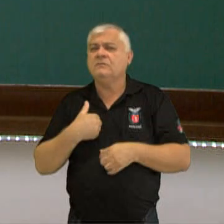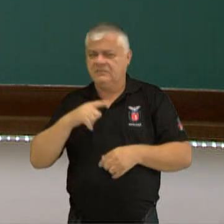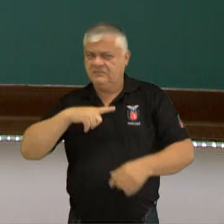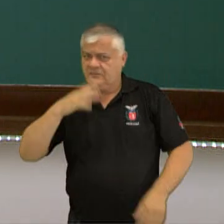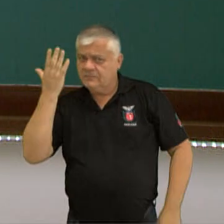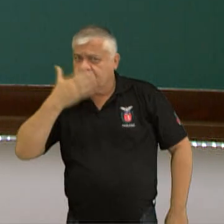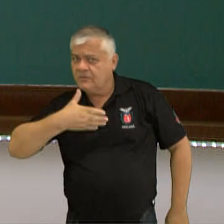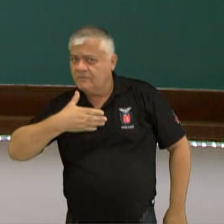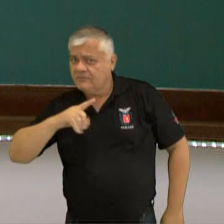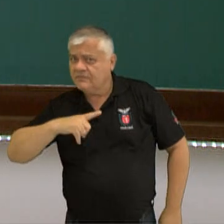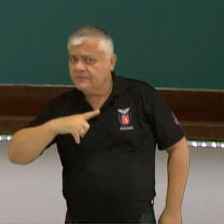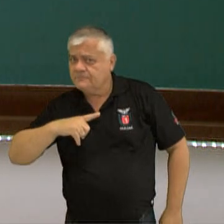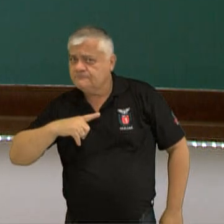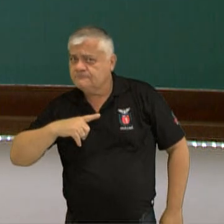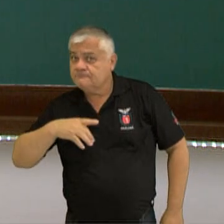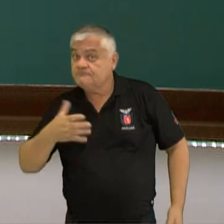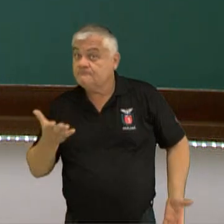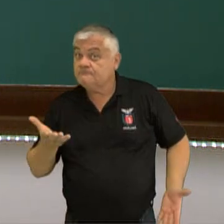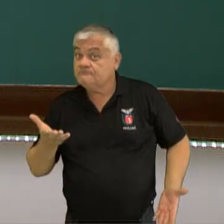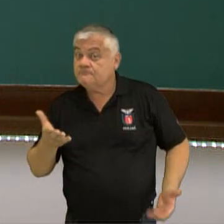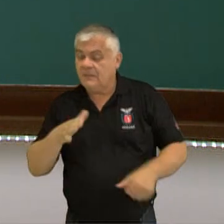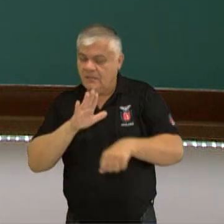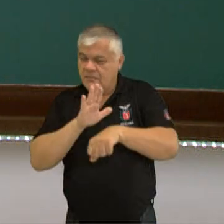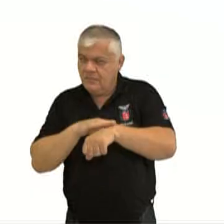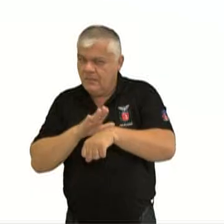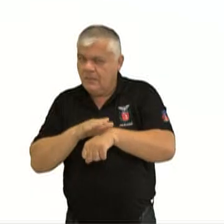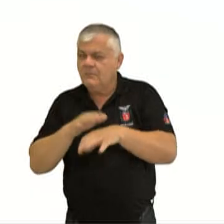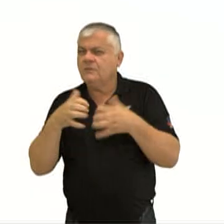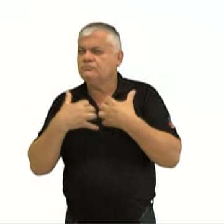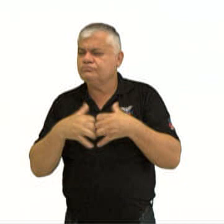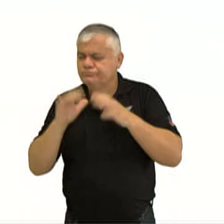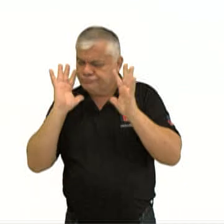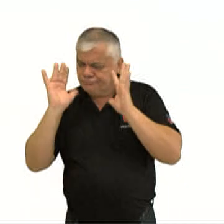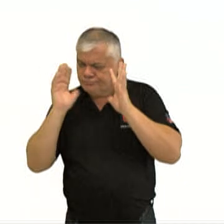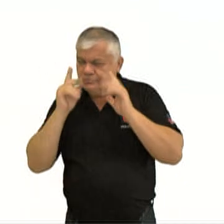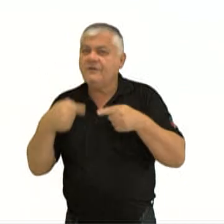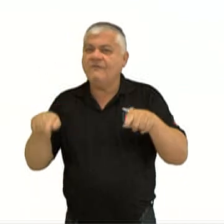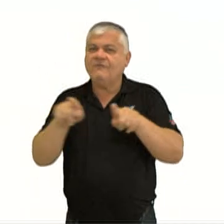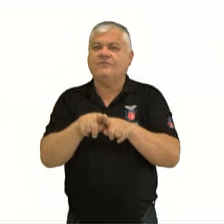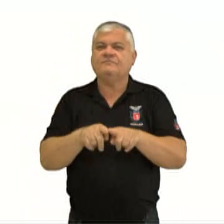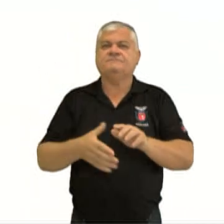disso? Vou dar um tempinho para vocês pensarem e eu já retorno.